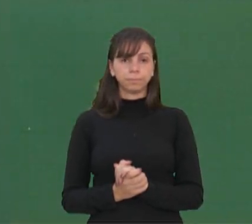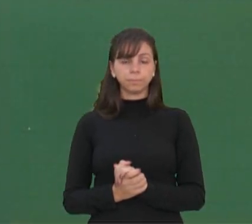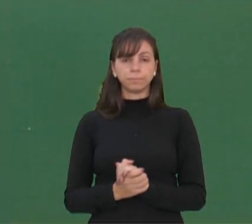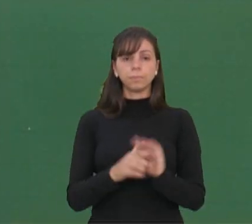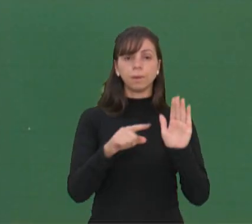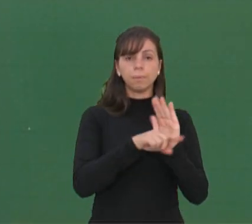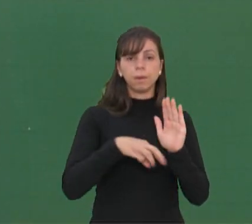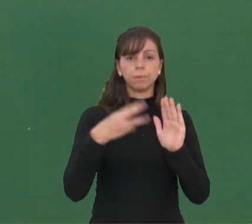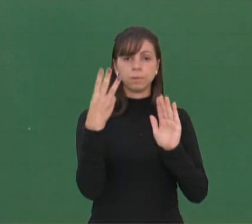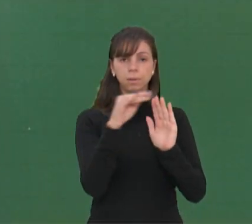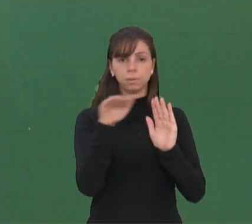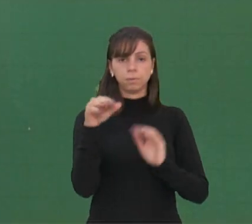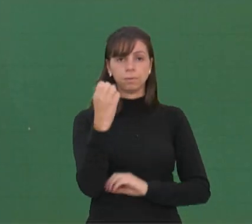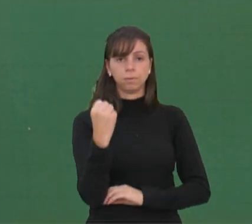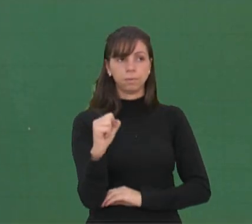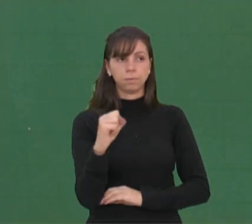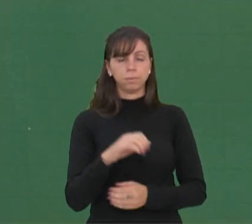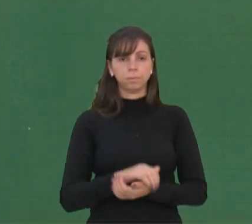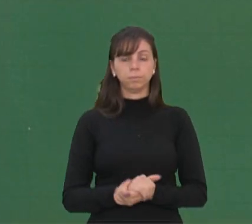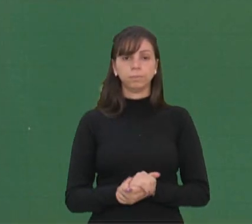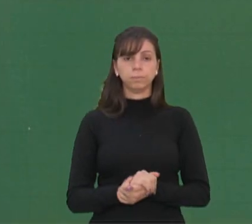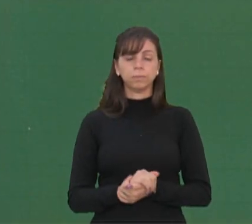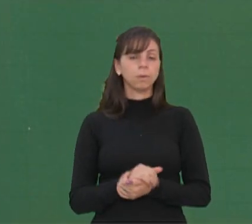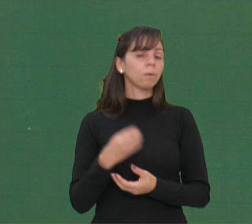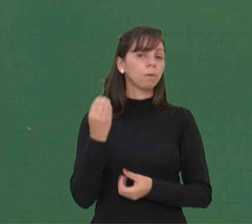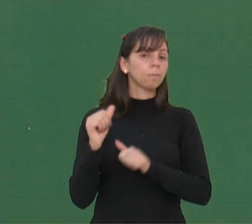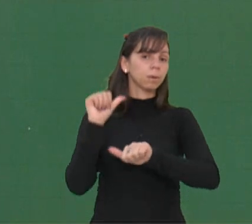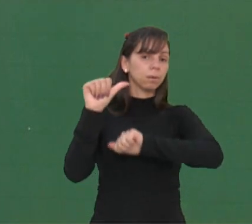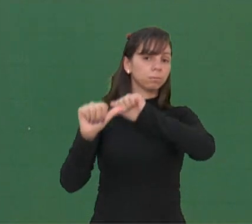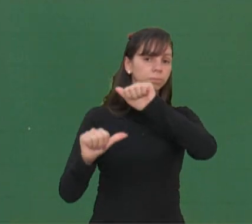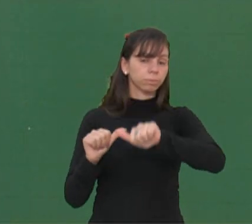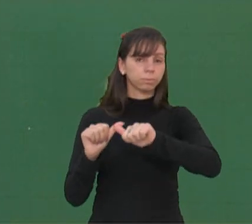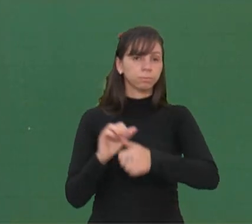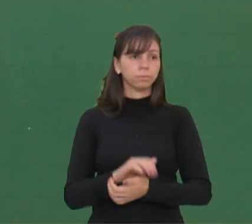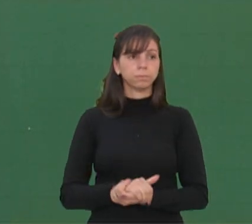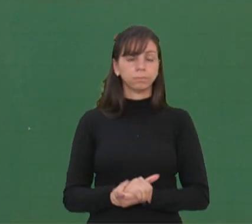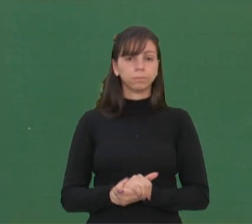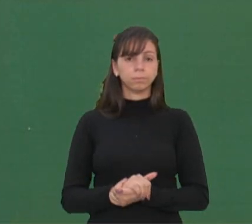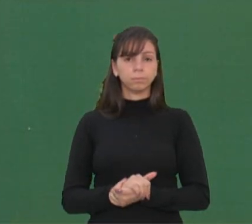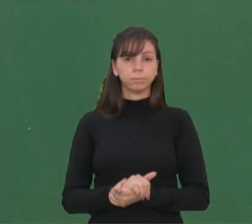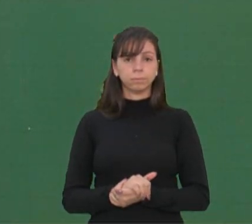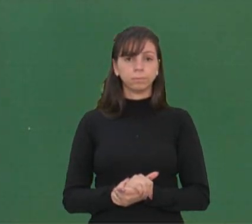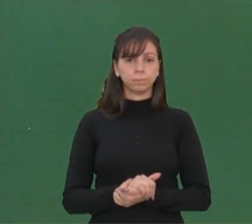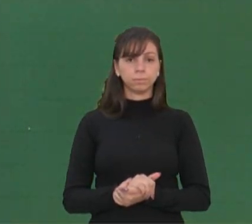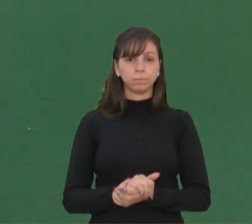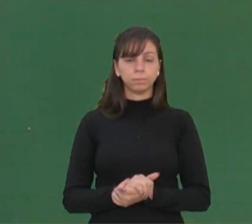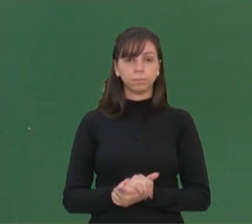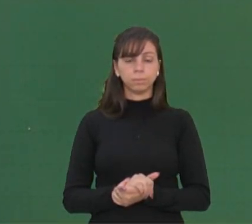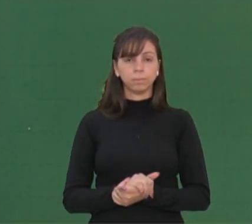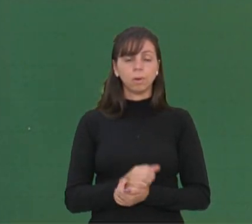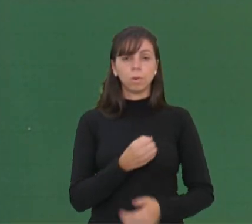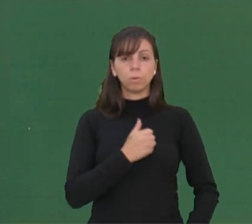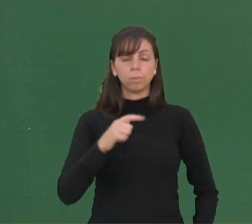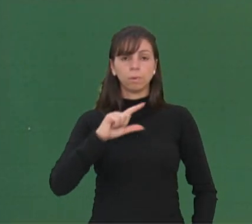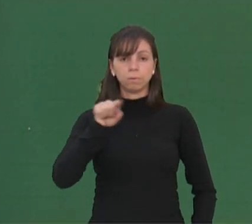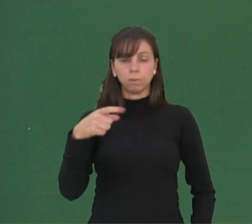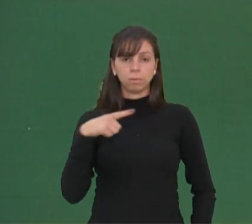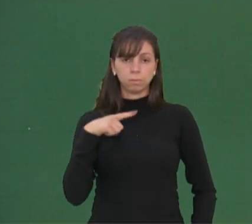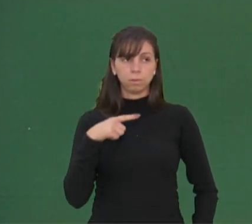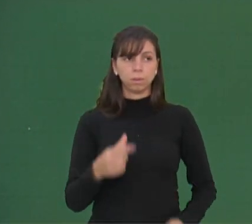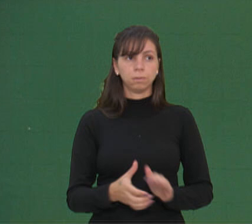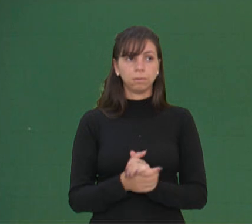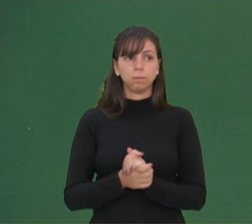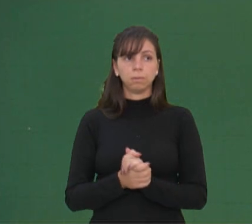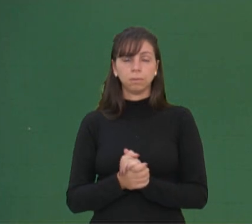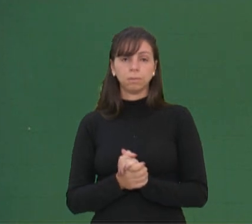Menos 3 oitavos, ou menos 3 sobre 8. Como eu transformo em fração? Em número decimal, aliás. Pega o 3